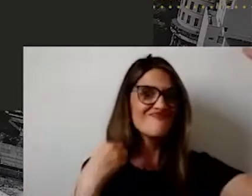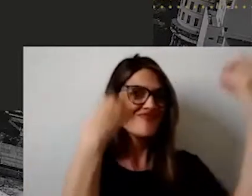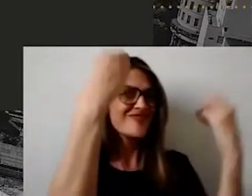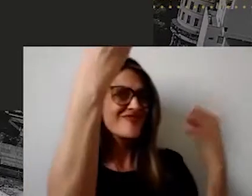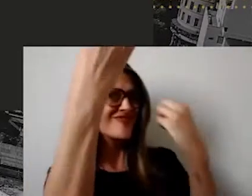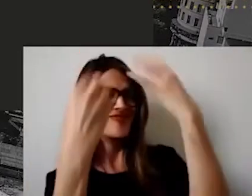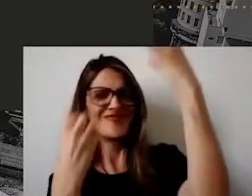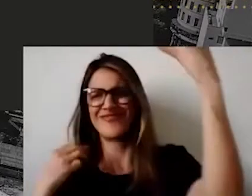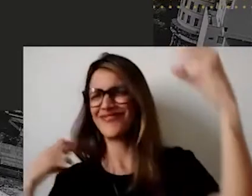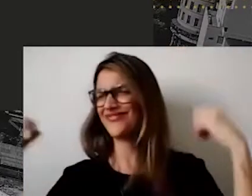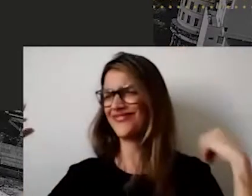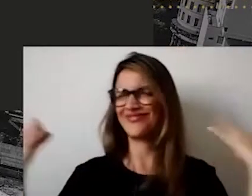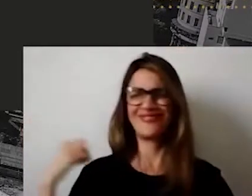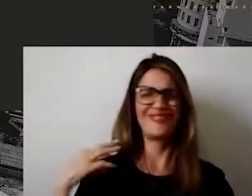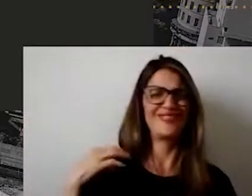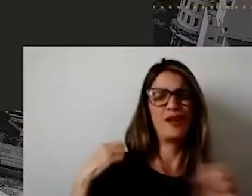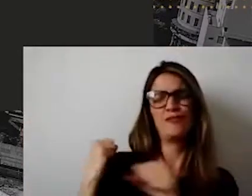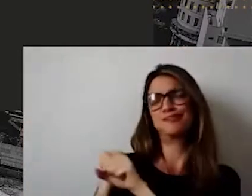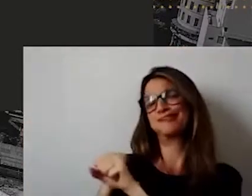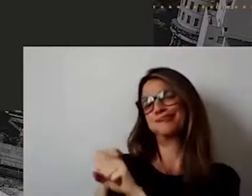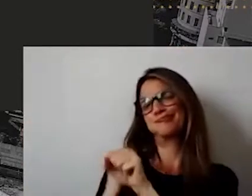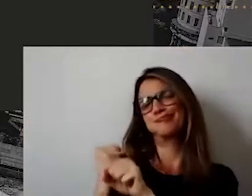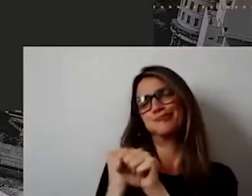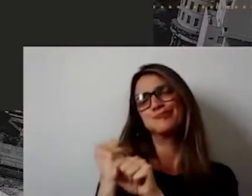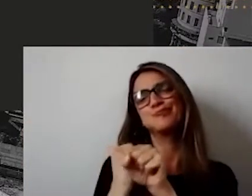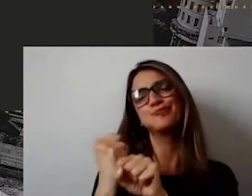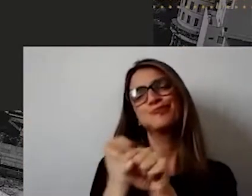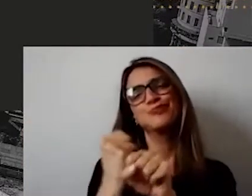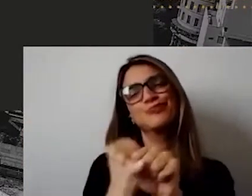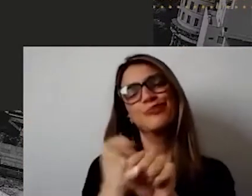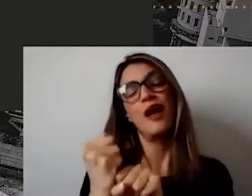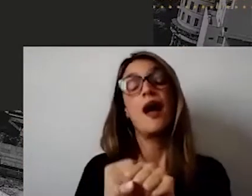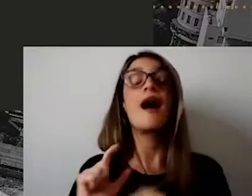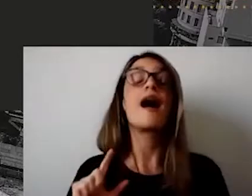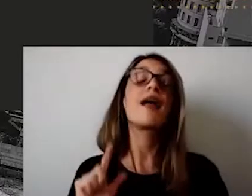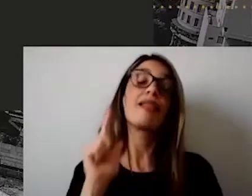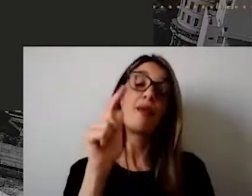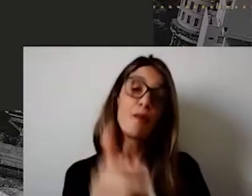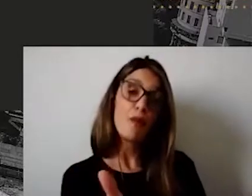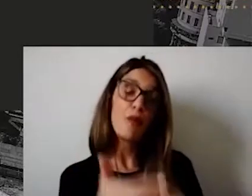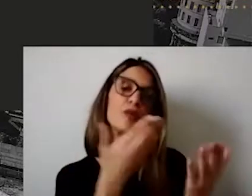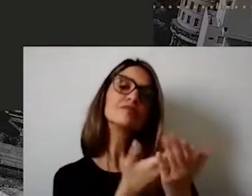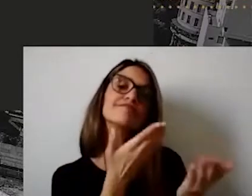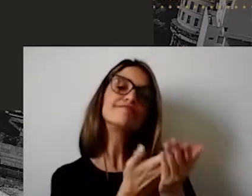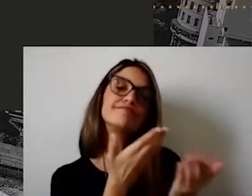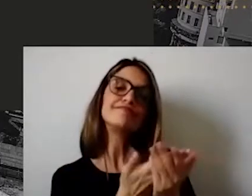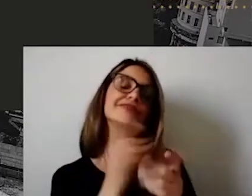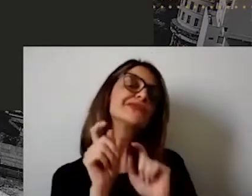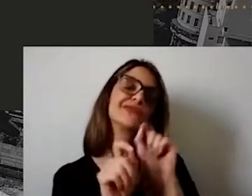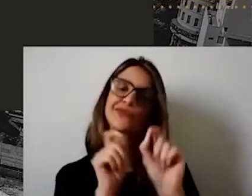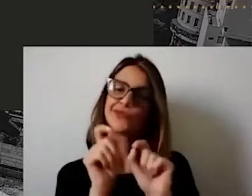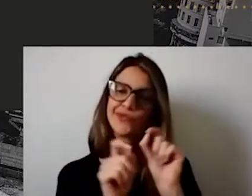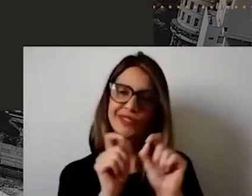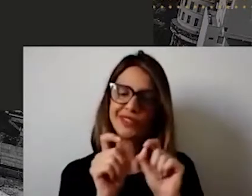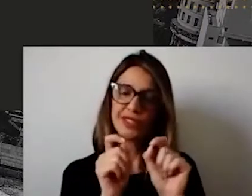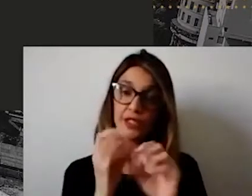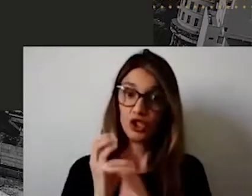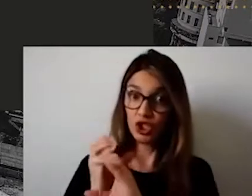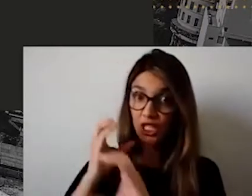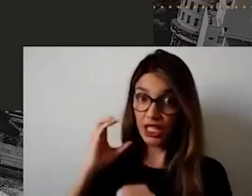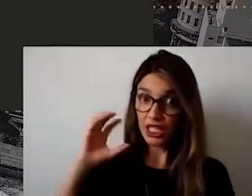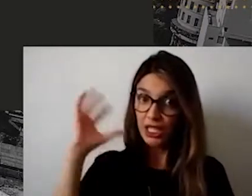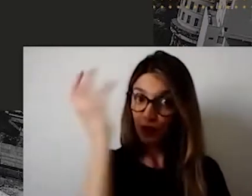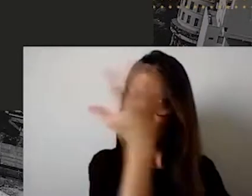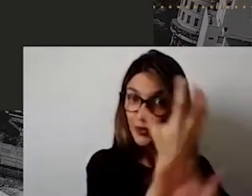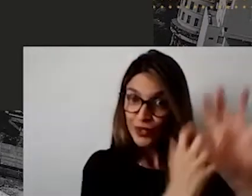longo desses anos. Depois eu fui estudar engenharia florestal na Exalc, de onde